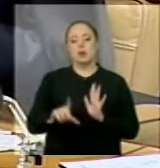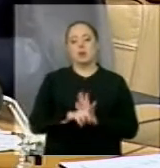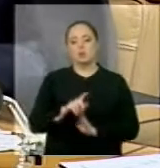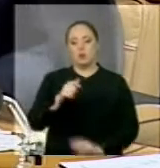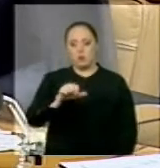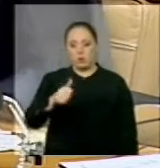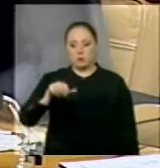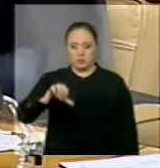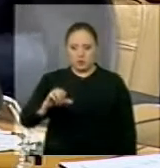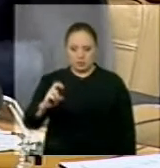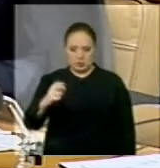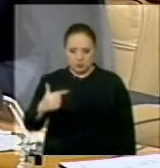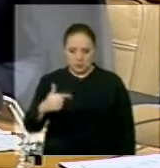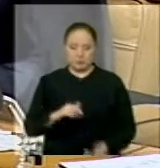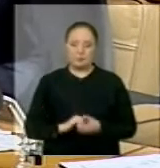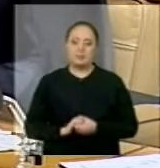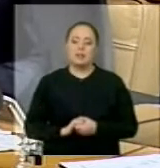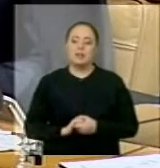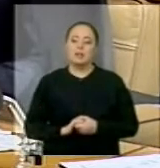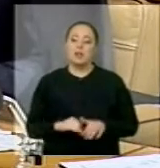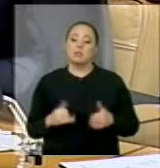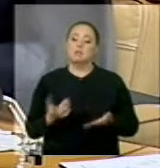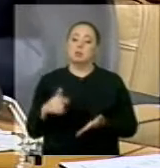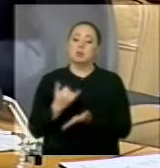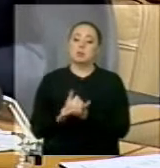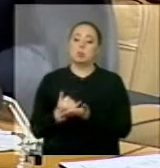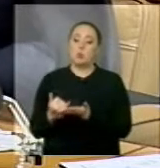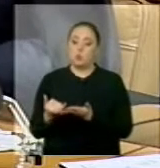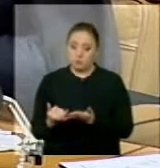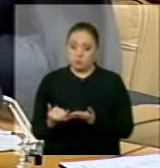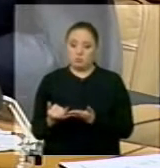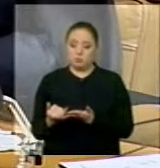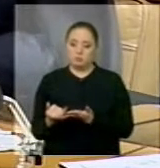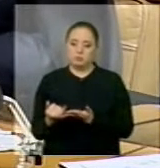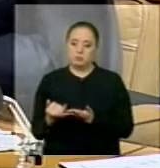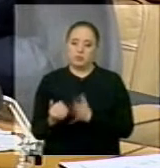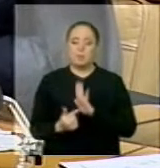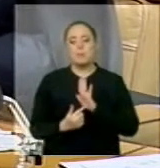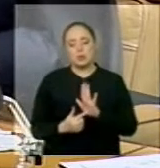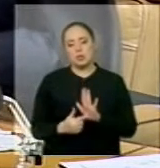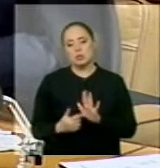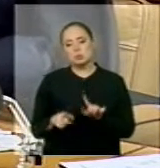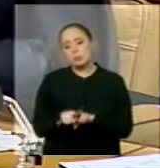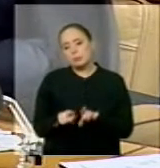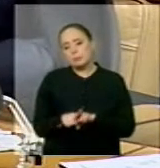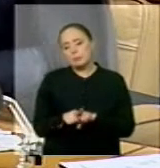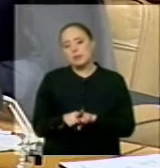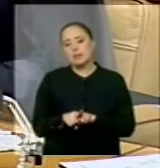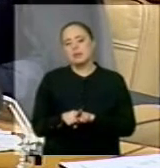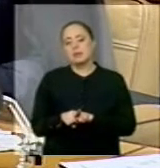11.952. Enfim, faço, portanto, essa introdução valendo-me também